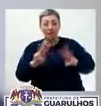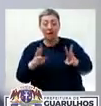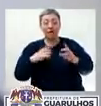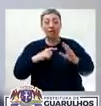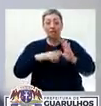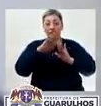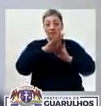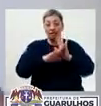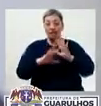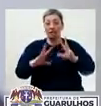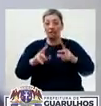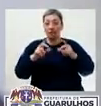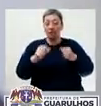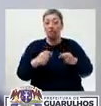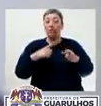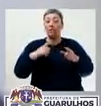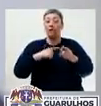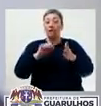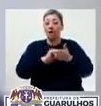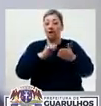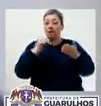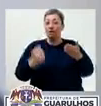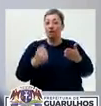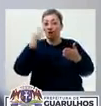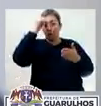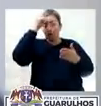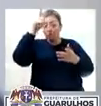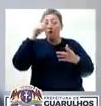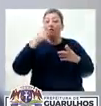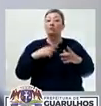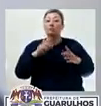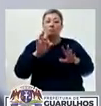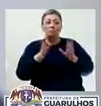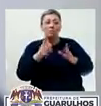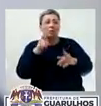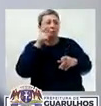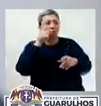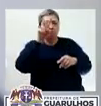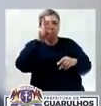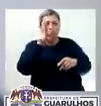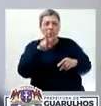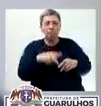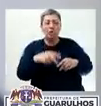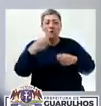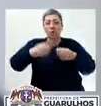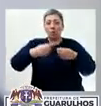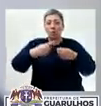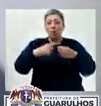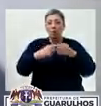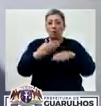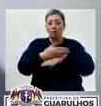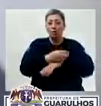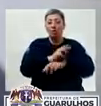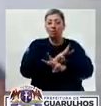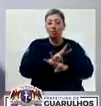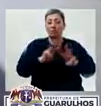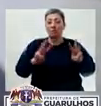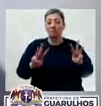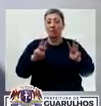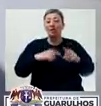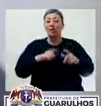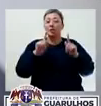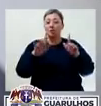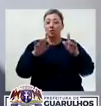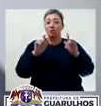confira a lista completa. Temos também uma agenda cultural que você pode checar sempre a programação da cidade acessando